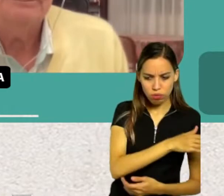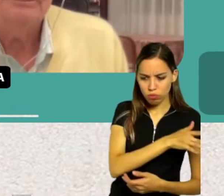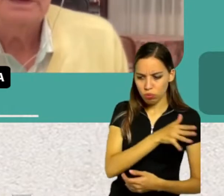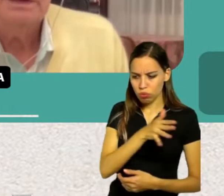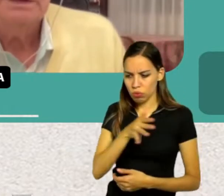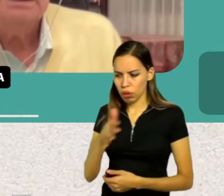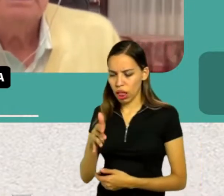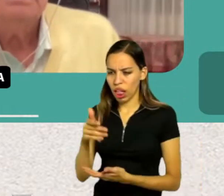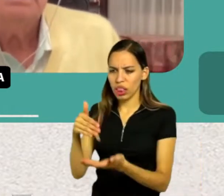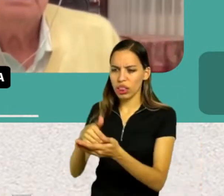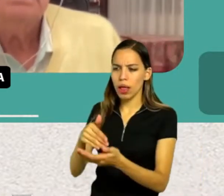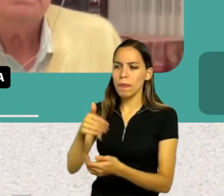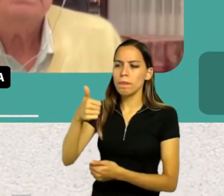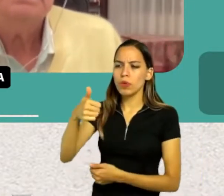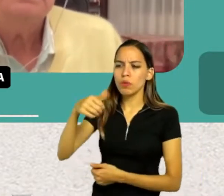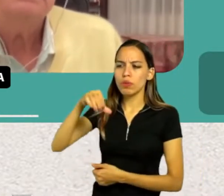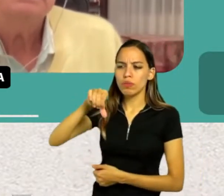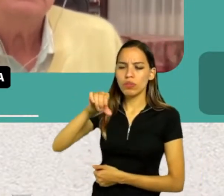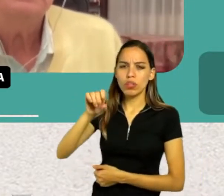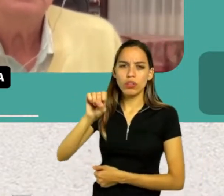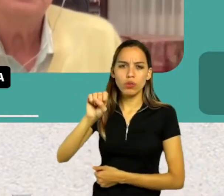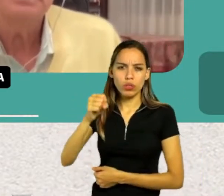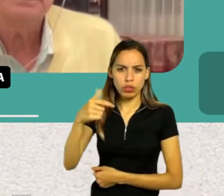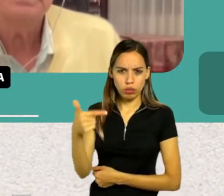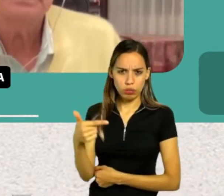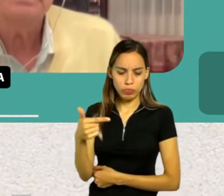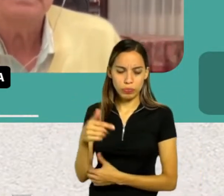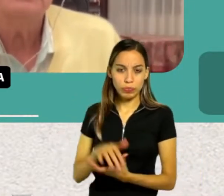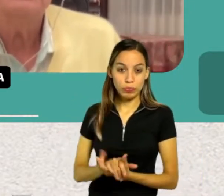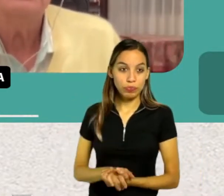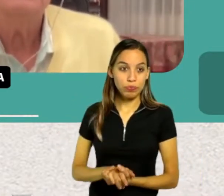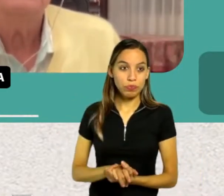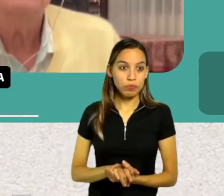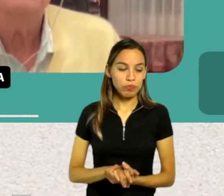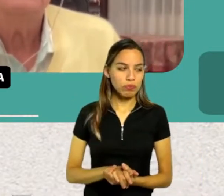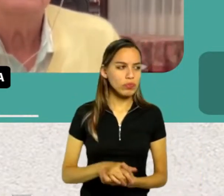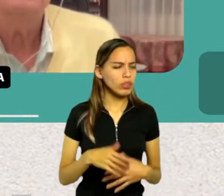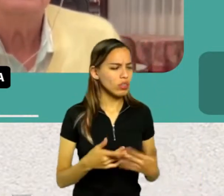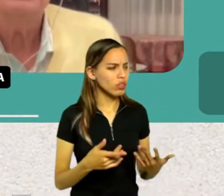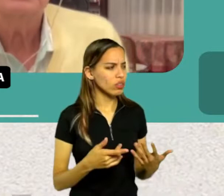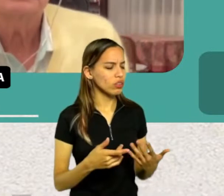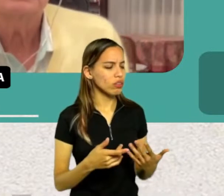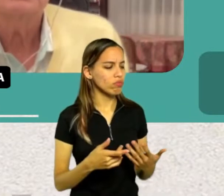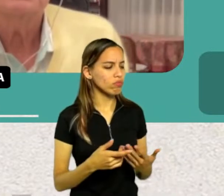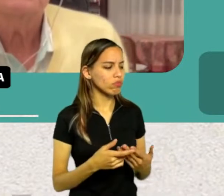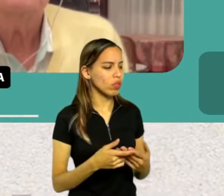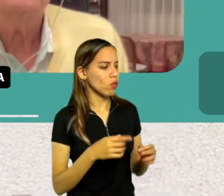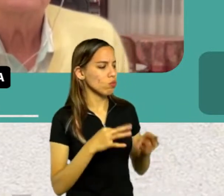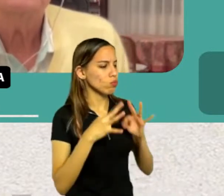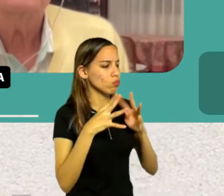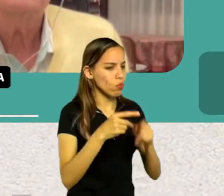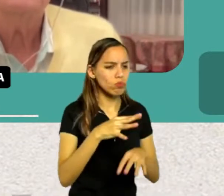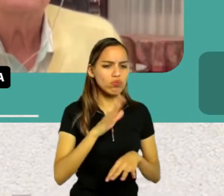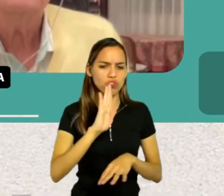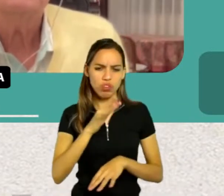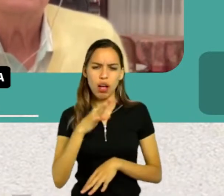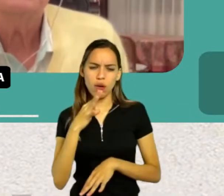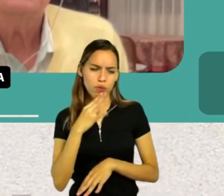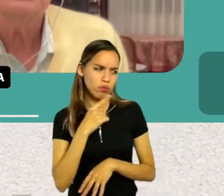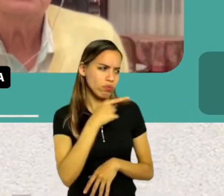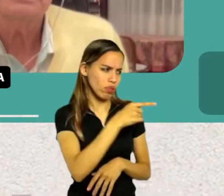1992. Hoje, olhando para trás, Drauzio, e todo mundo já conhecendo tudo, inclusive o seu livro, o filme e tudo mais que foi